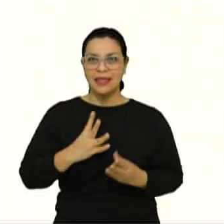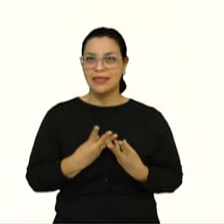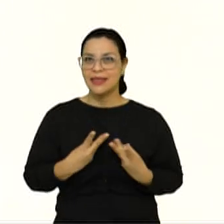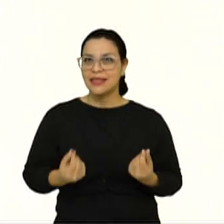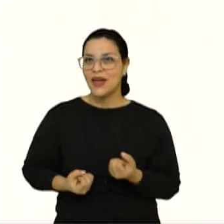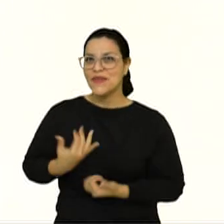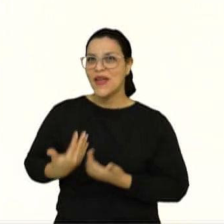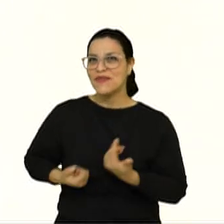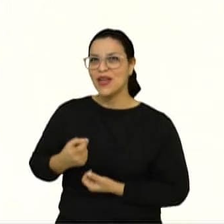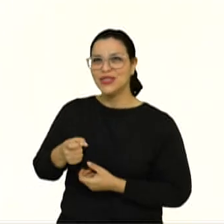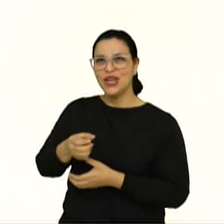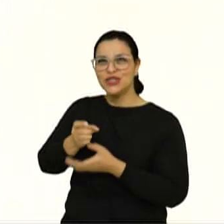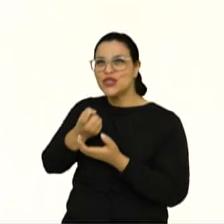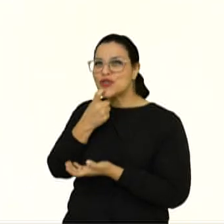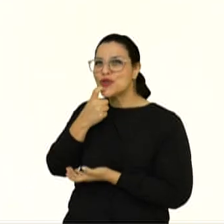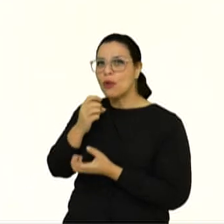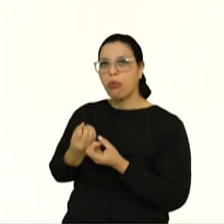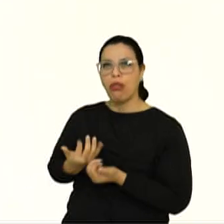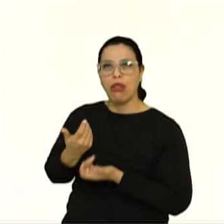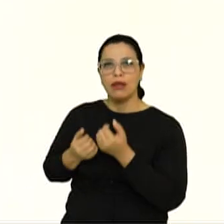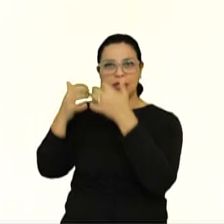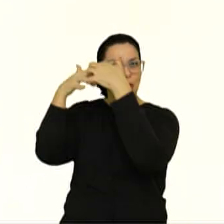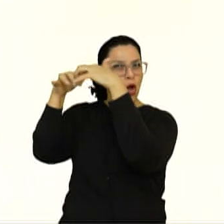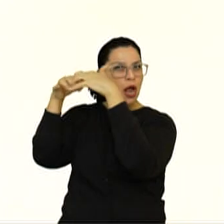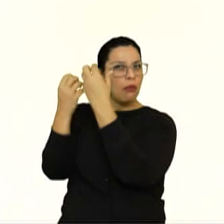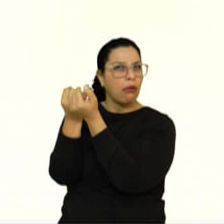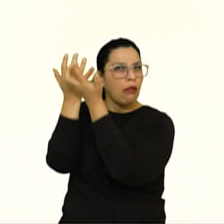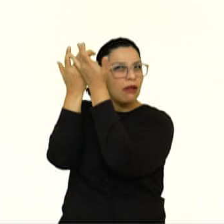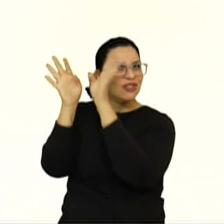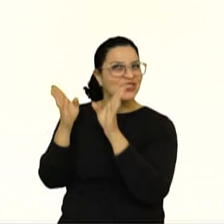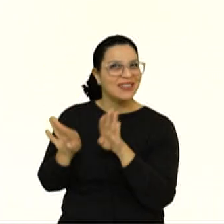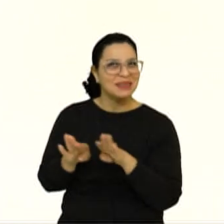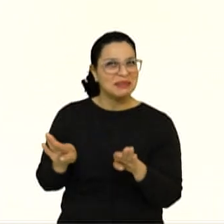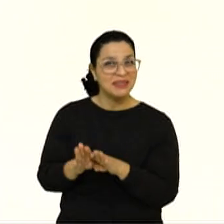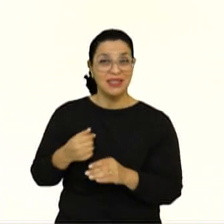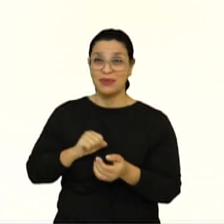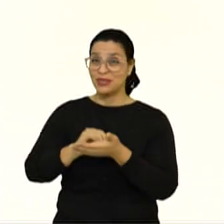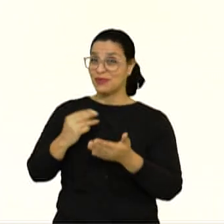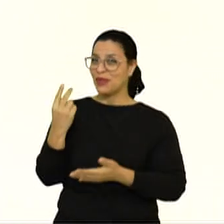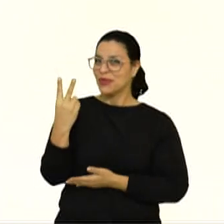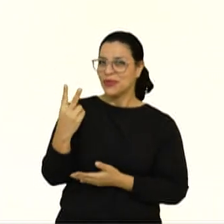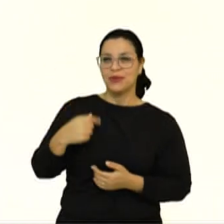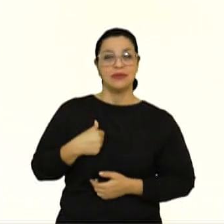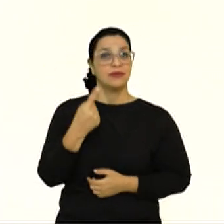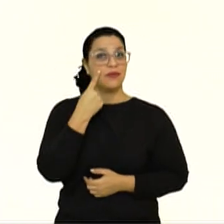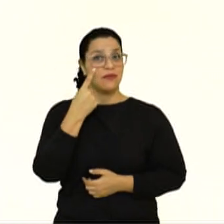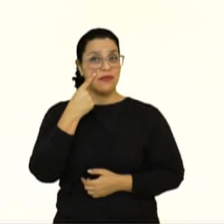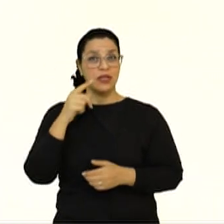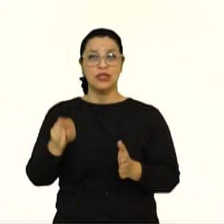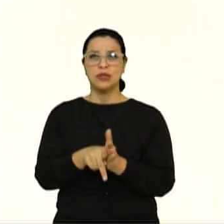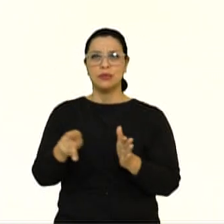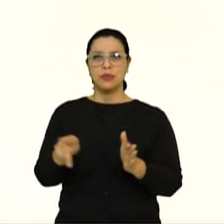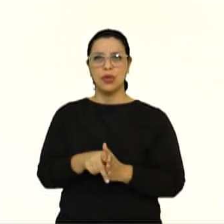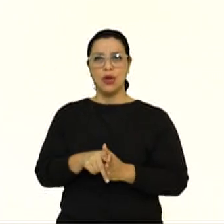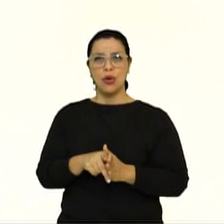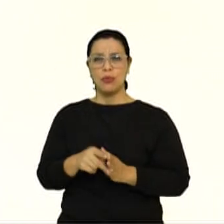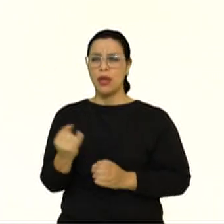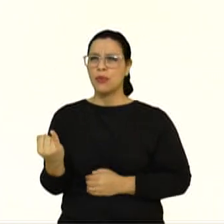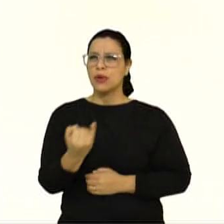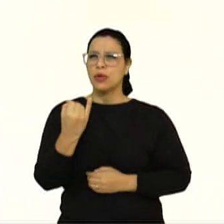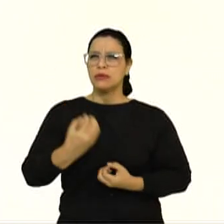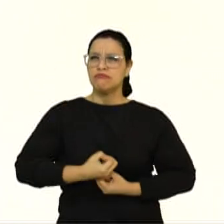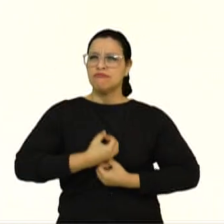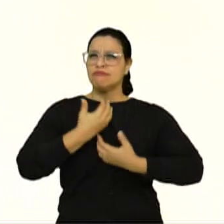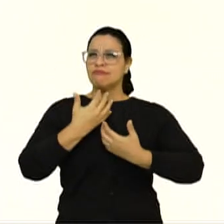derreteu, ferveu o suco aí dos neurônios? Vamos lá. Atividade 2. Suprassumo da